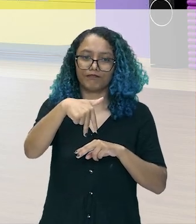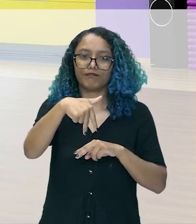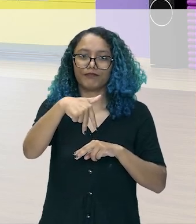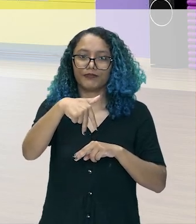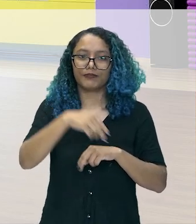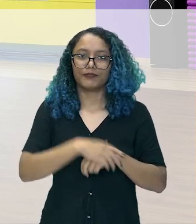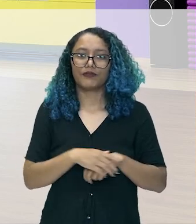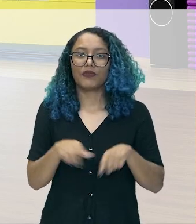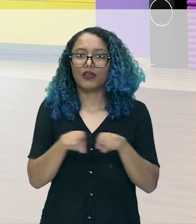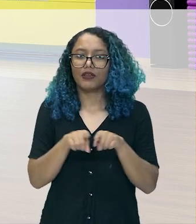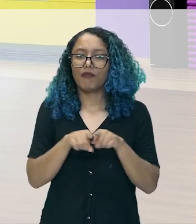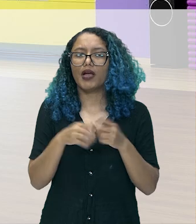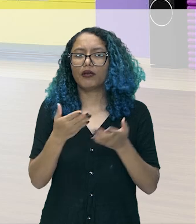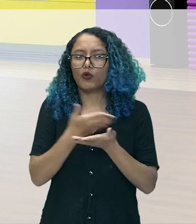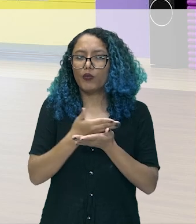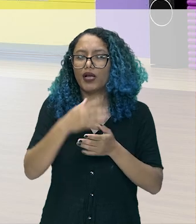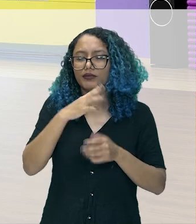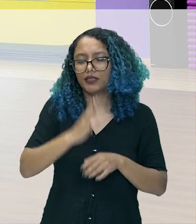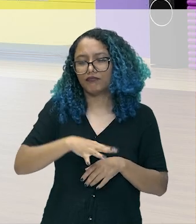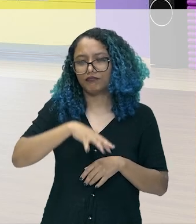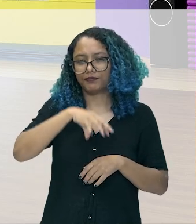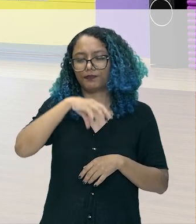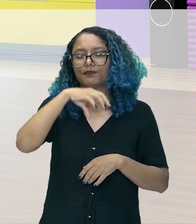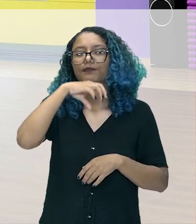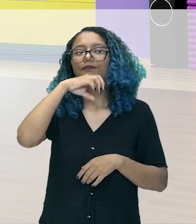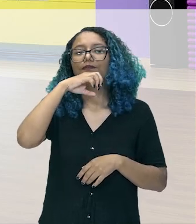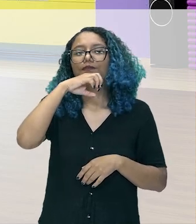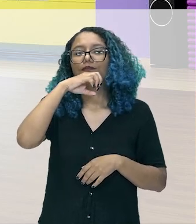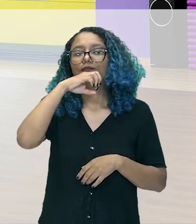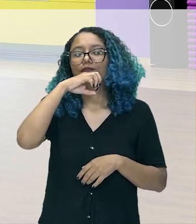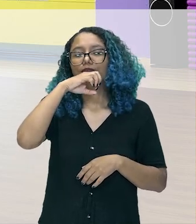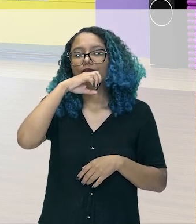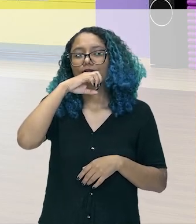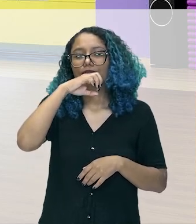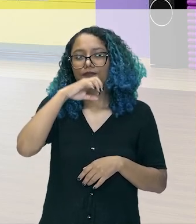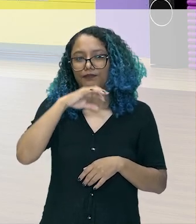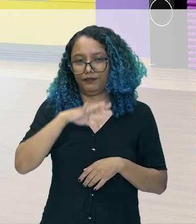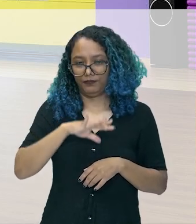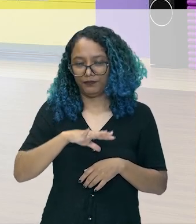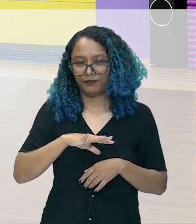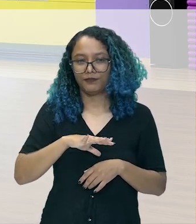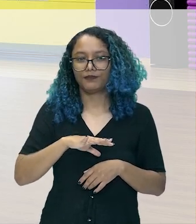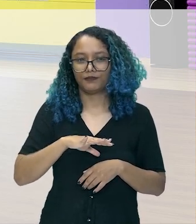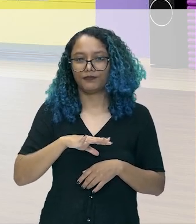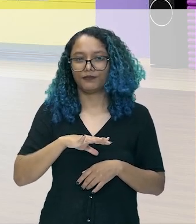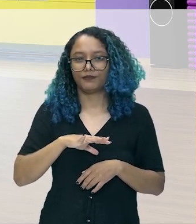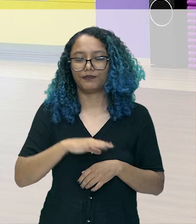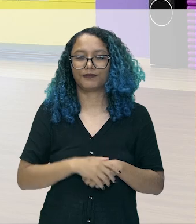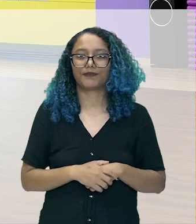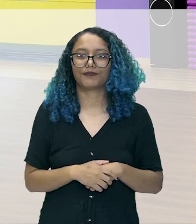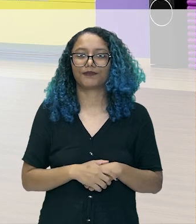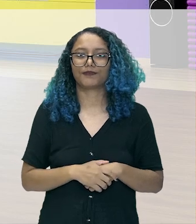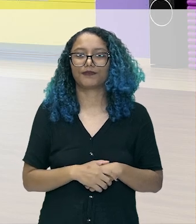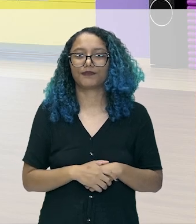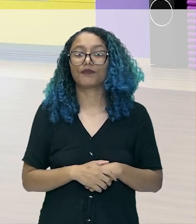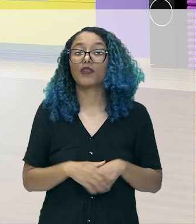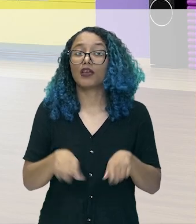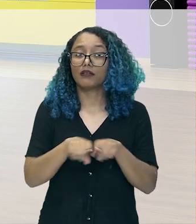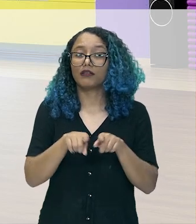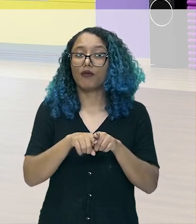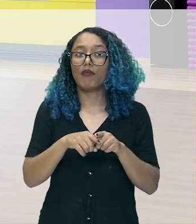um outro controla os níveis de glicose no sangue, dentre outros benefícios. Tem muitos, viu? Vocês sabem disso. Eu